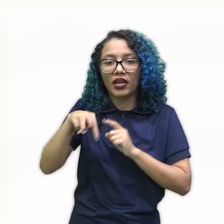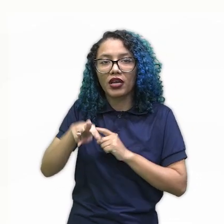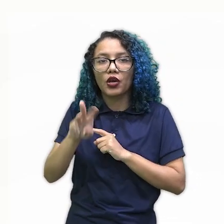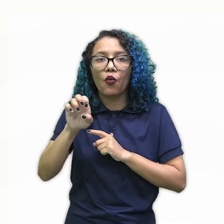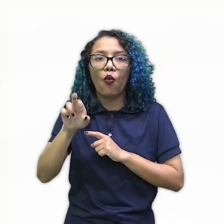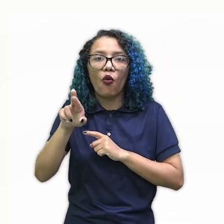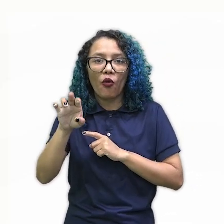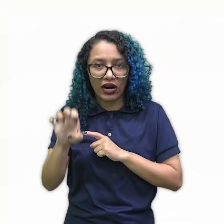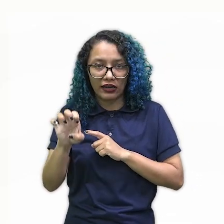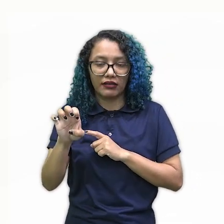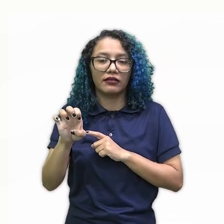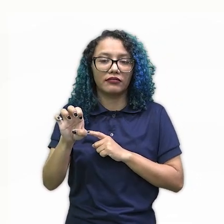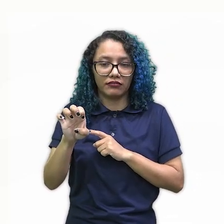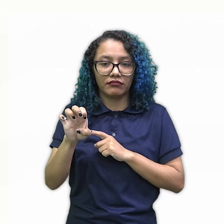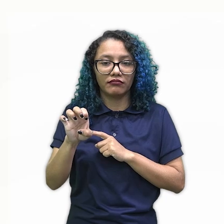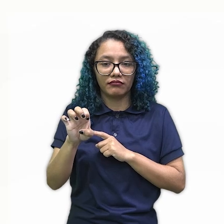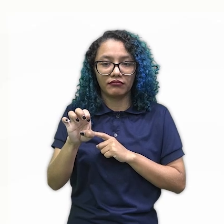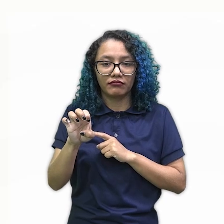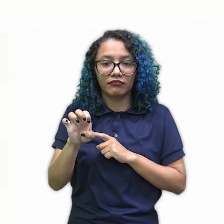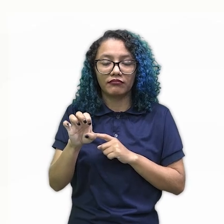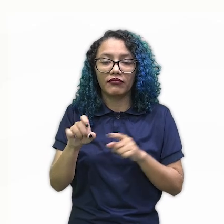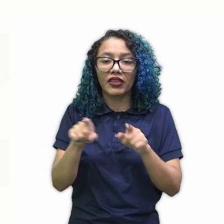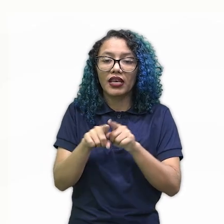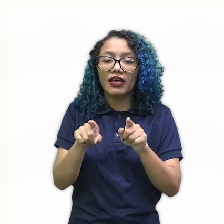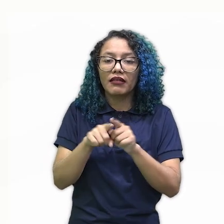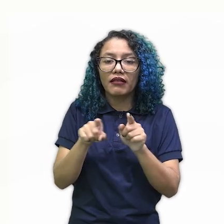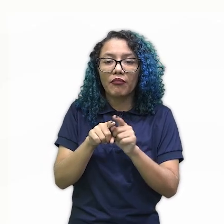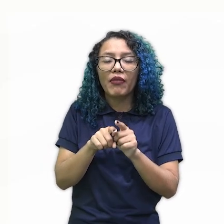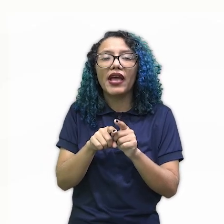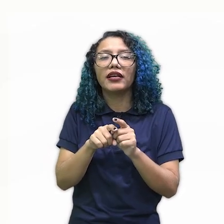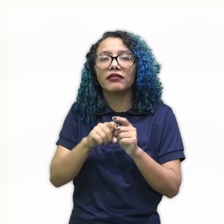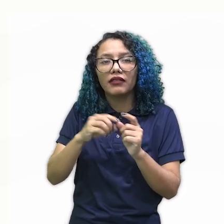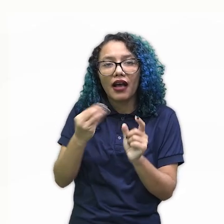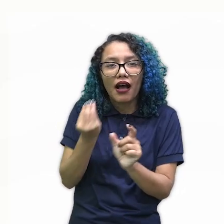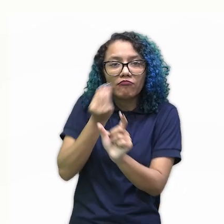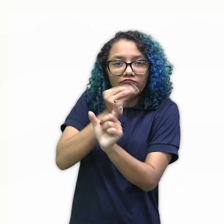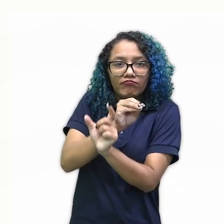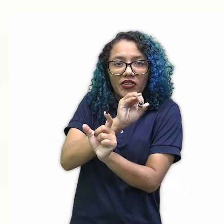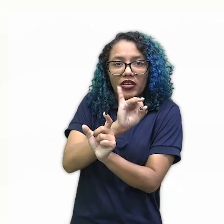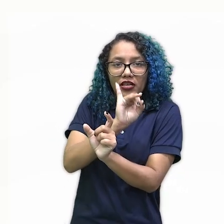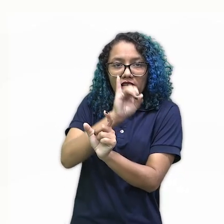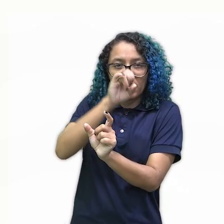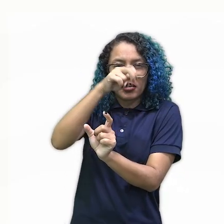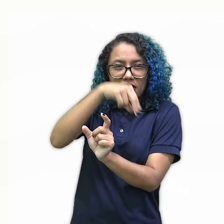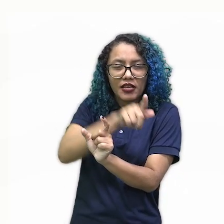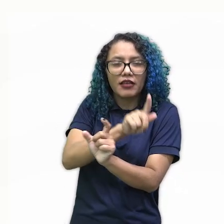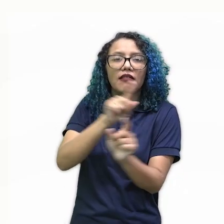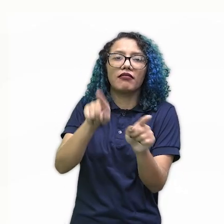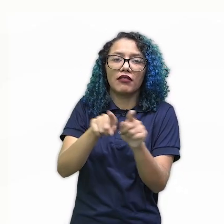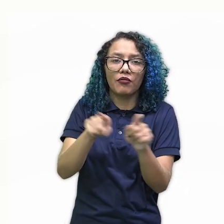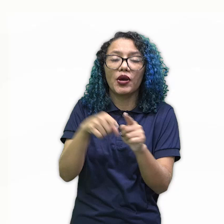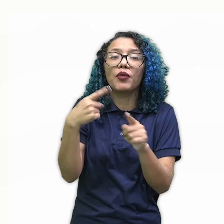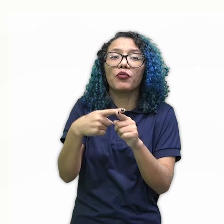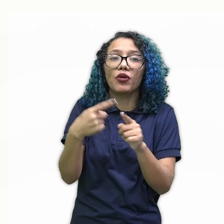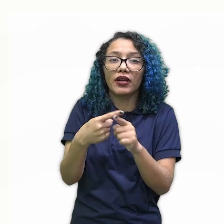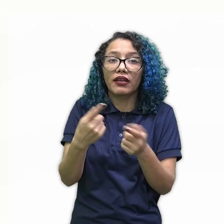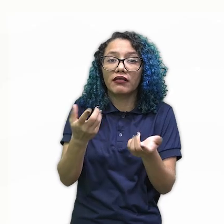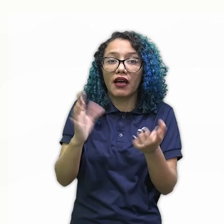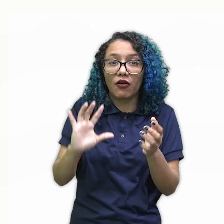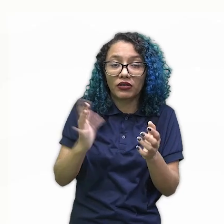a música estava ecoando. O ritmo, as batidas, the beats of drums,